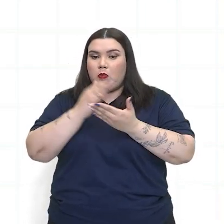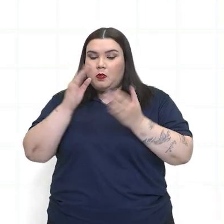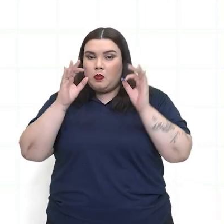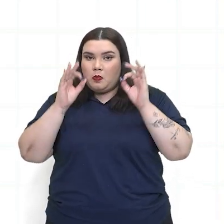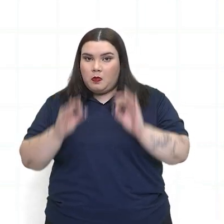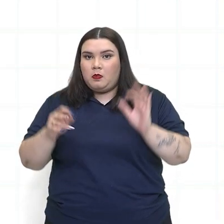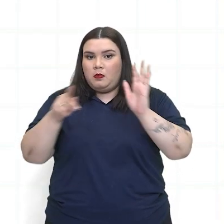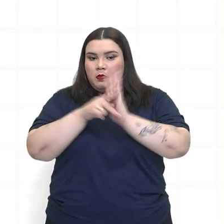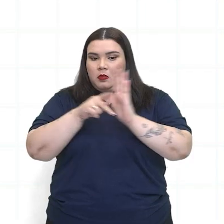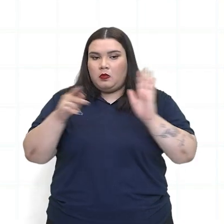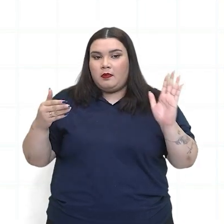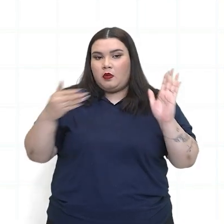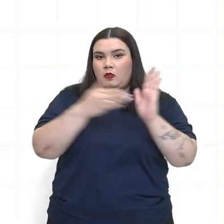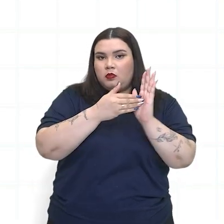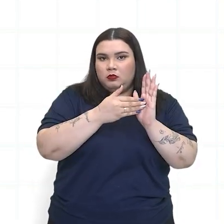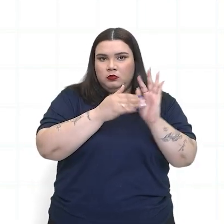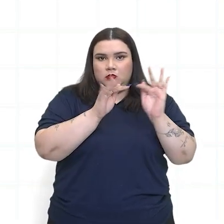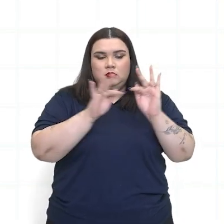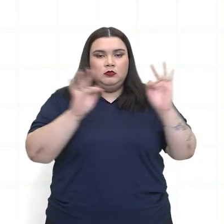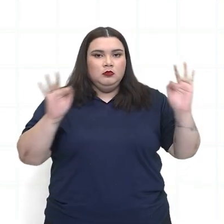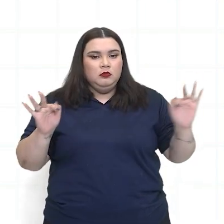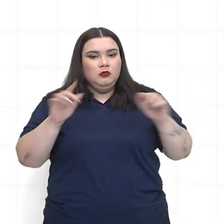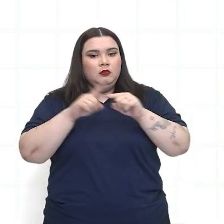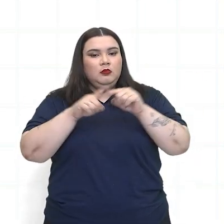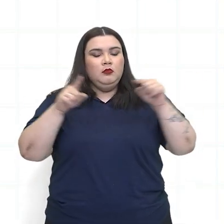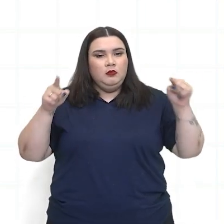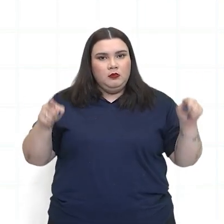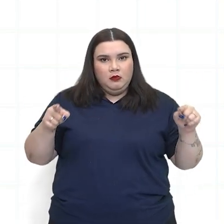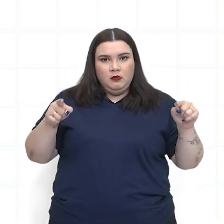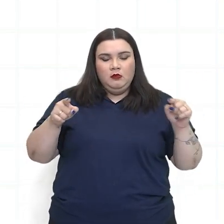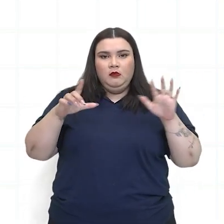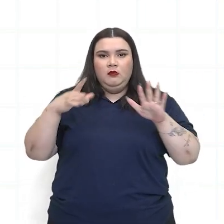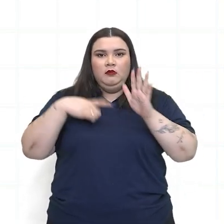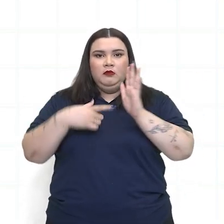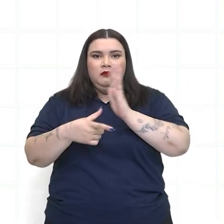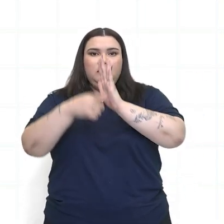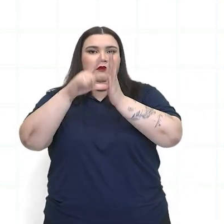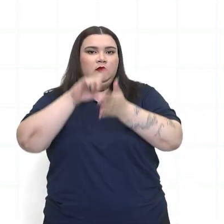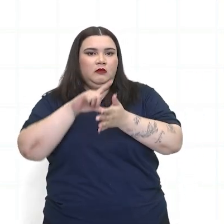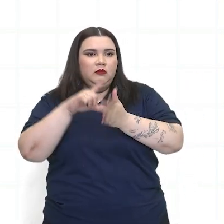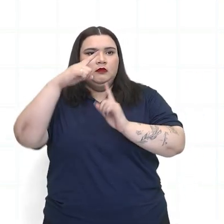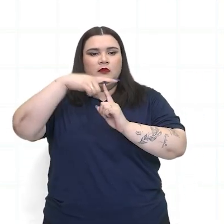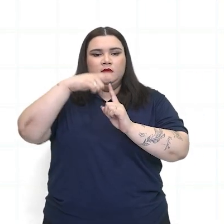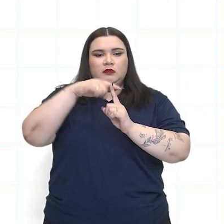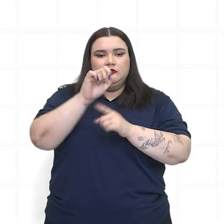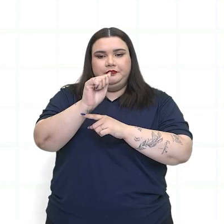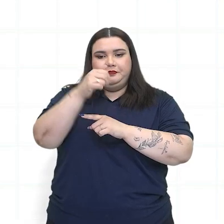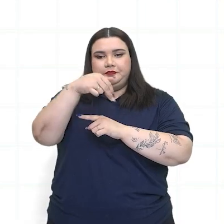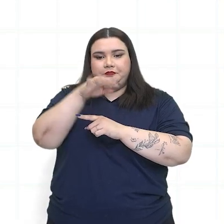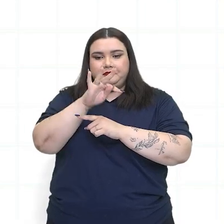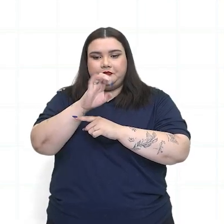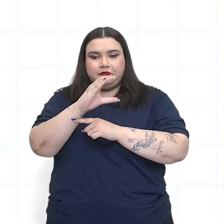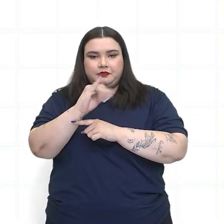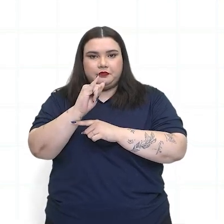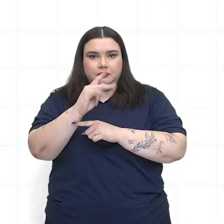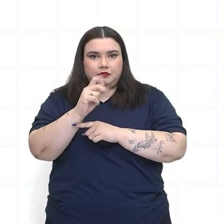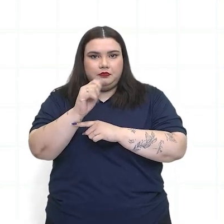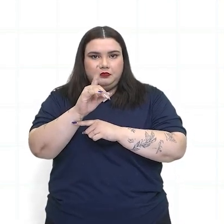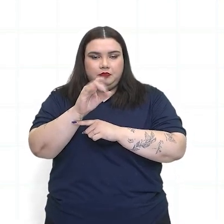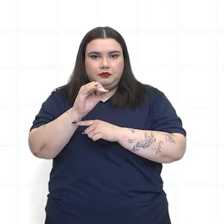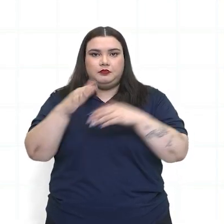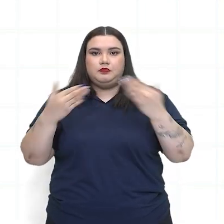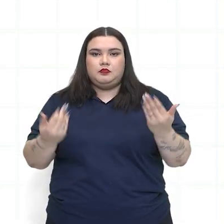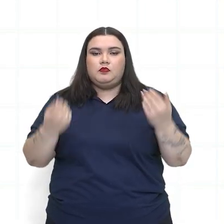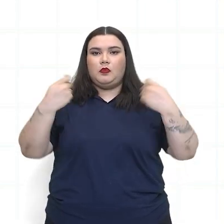de costume, seria no final da frase. Porém, como ele está antecipado, então ele exige o uso da vírgula.